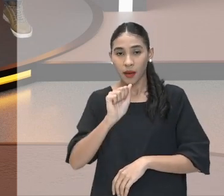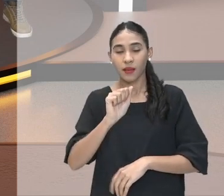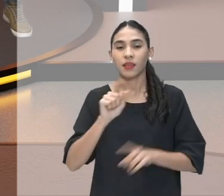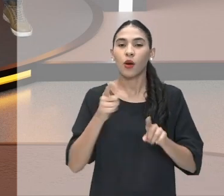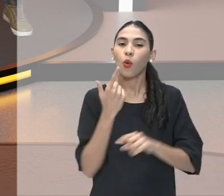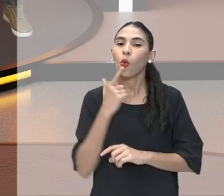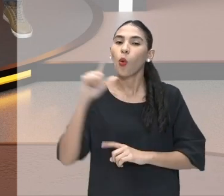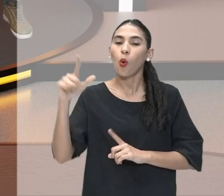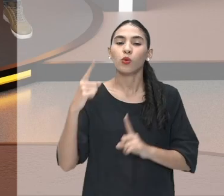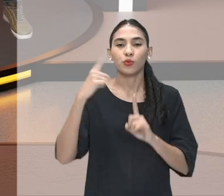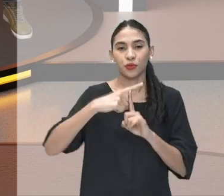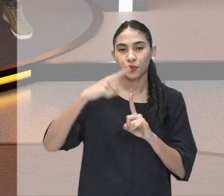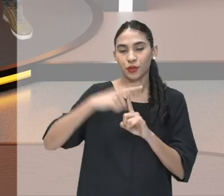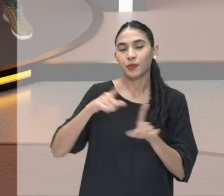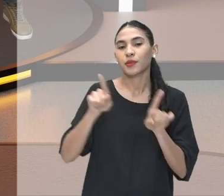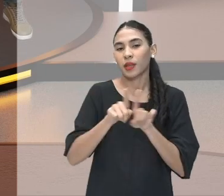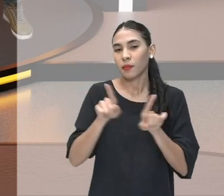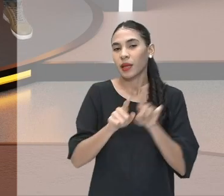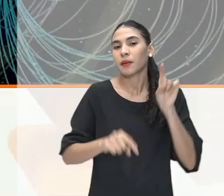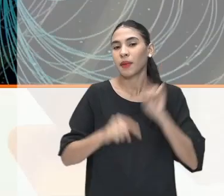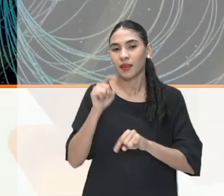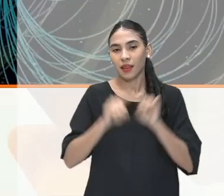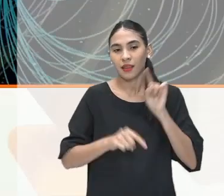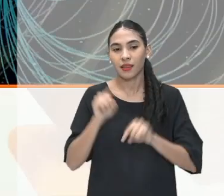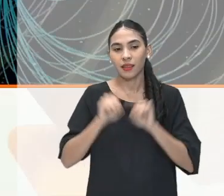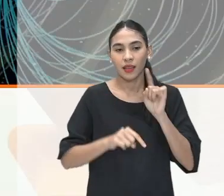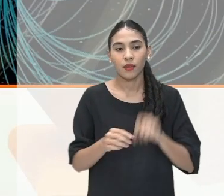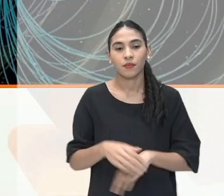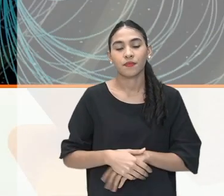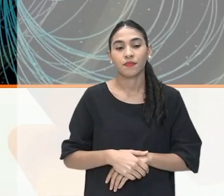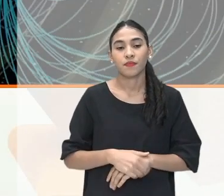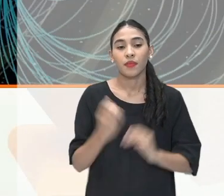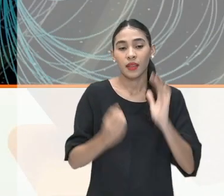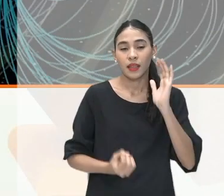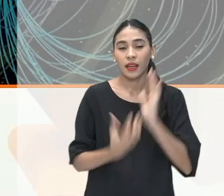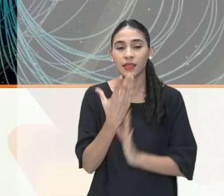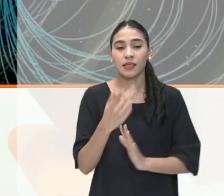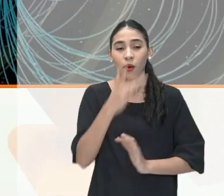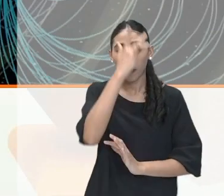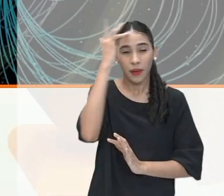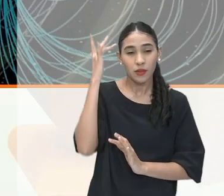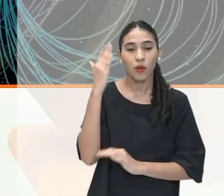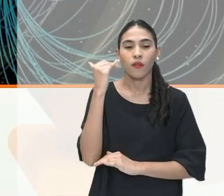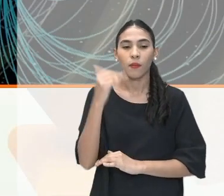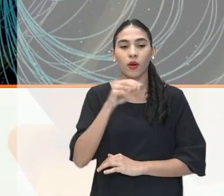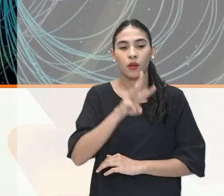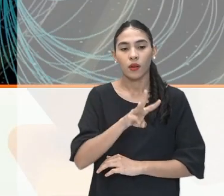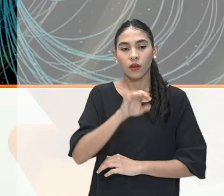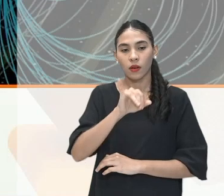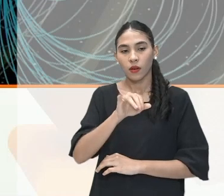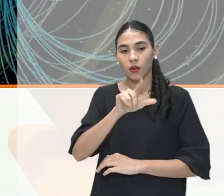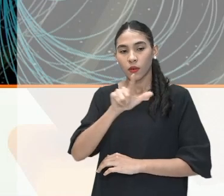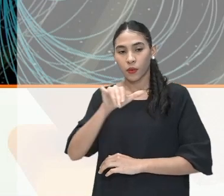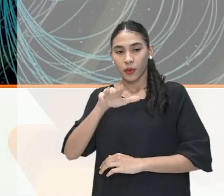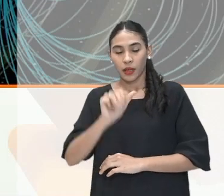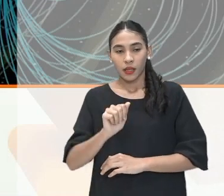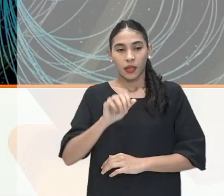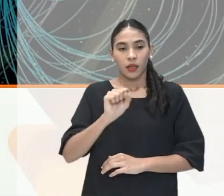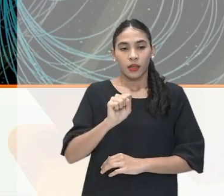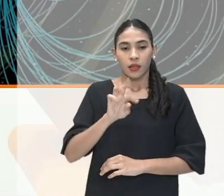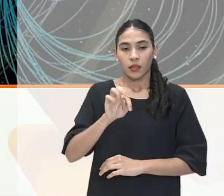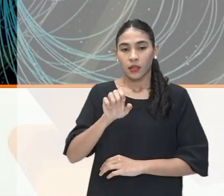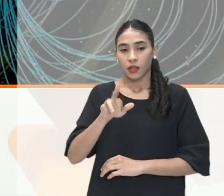outro invento importante do processo. Esta invenção de William Sturgeon tinha a capacidade